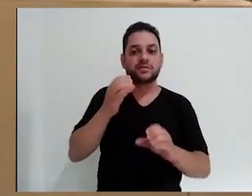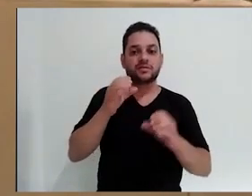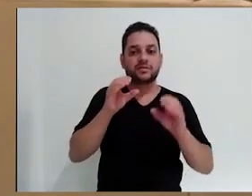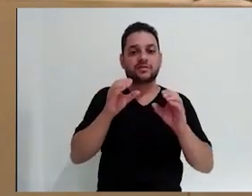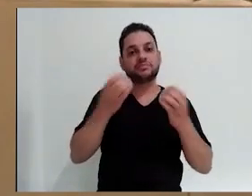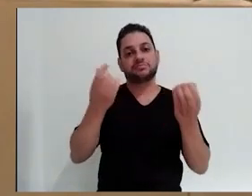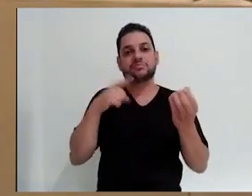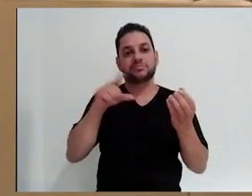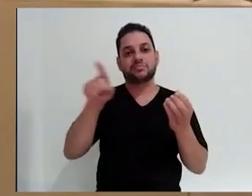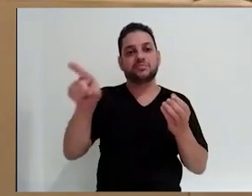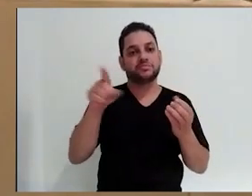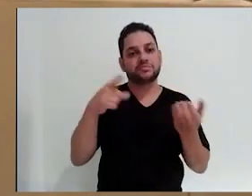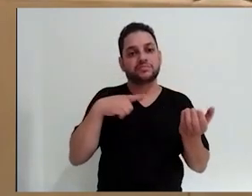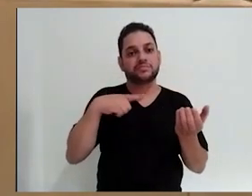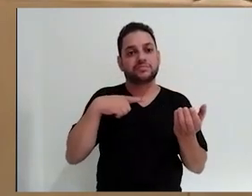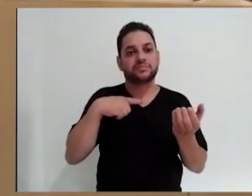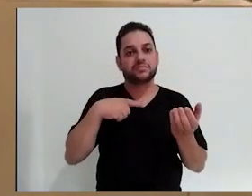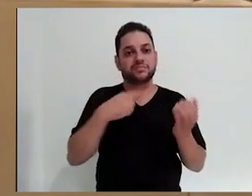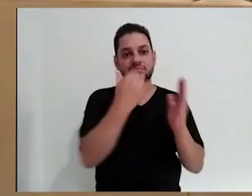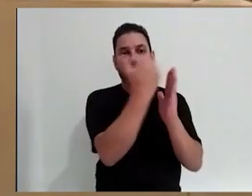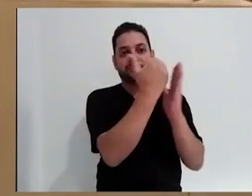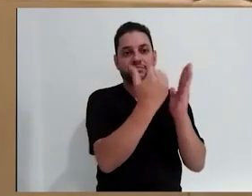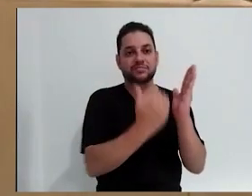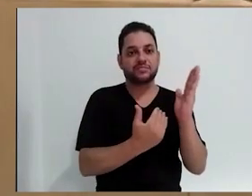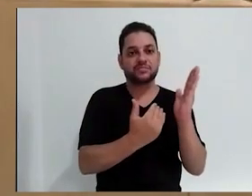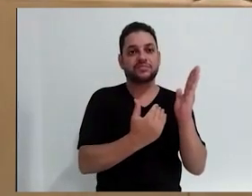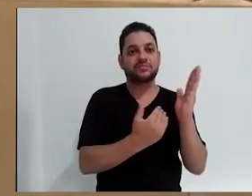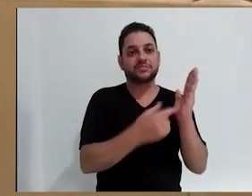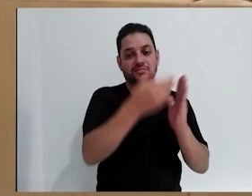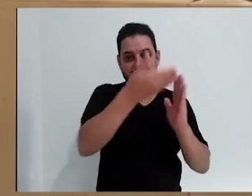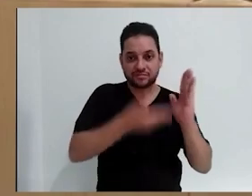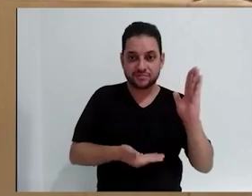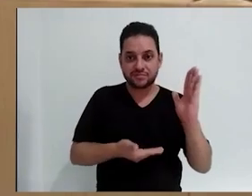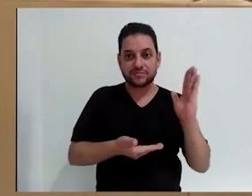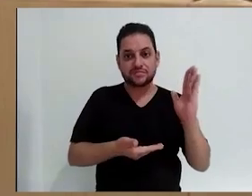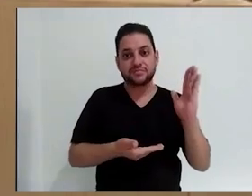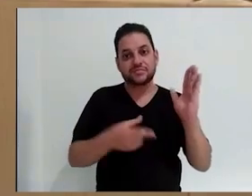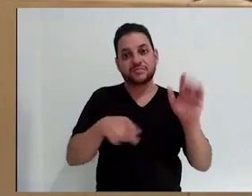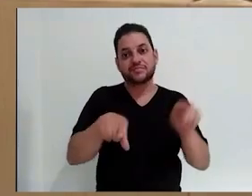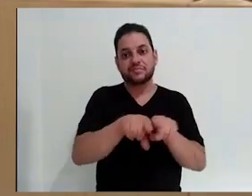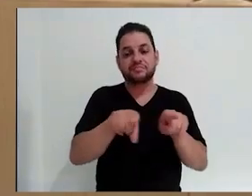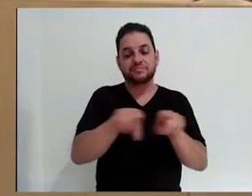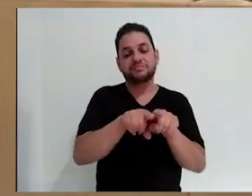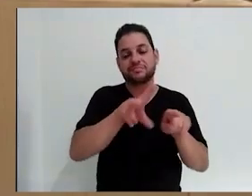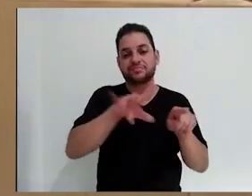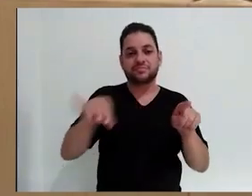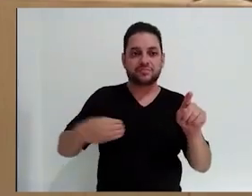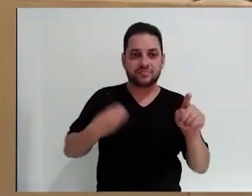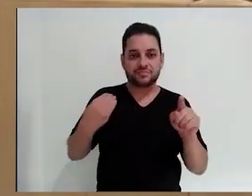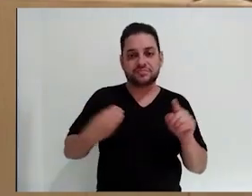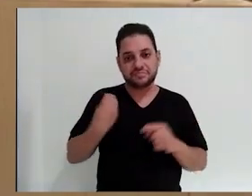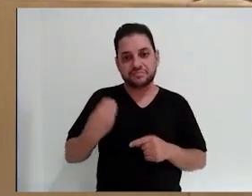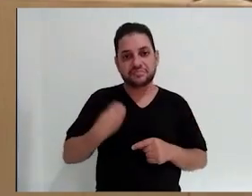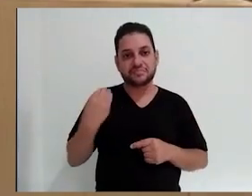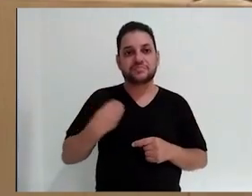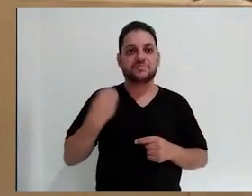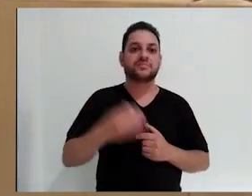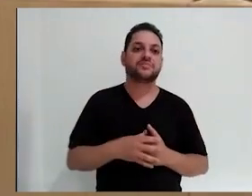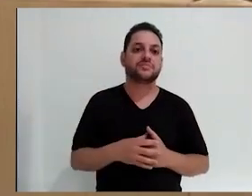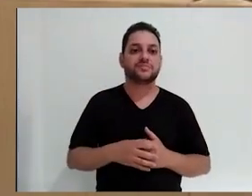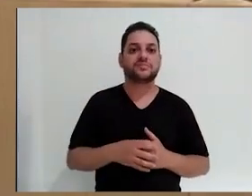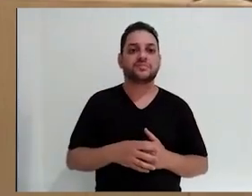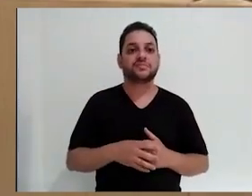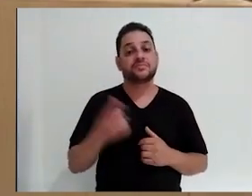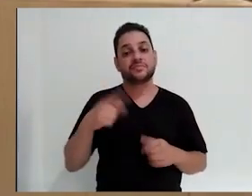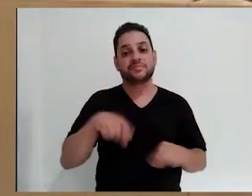né? Eu estou aqui com a minuta, que o doutor Muta, se Deus quiser, estará presente, né? Para nos brindar aí com